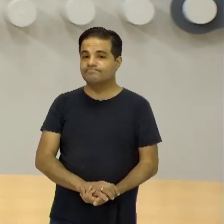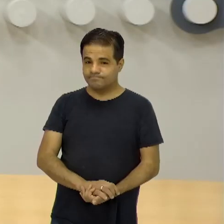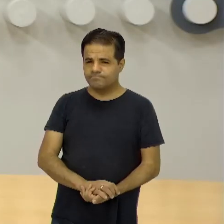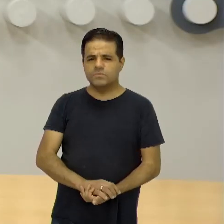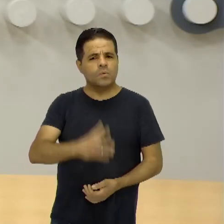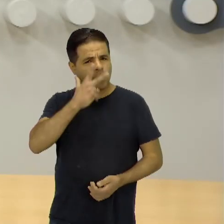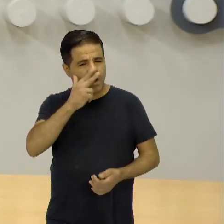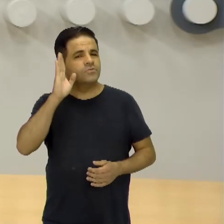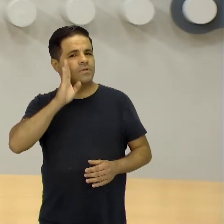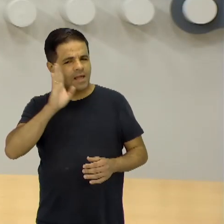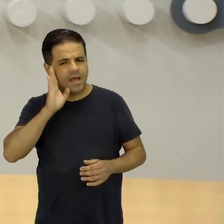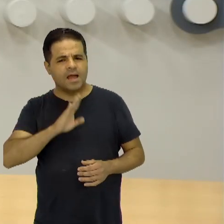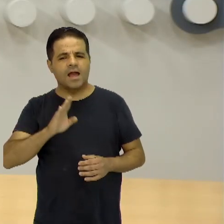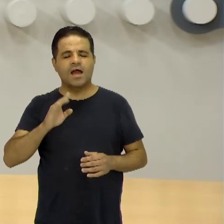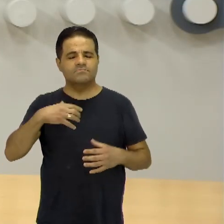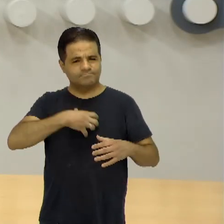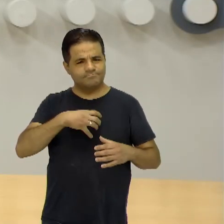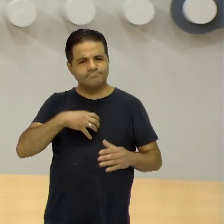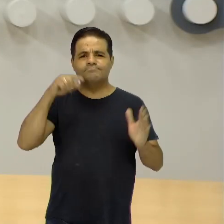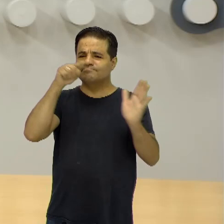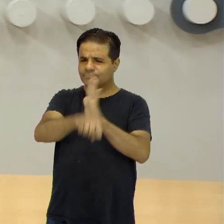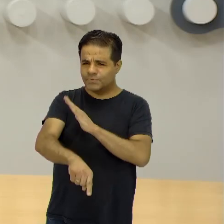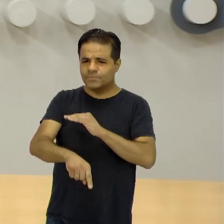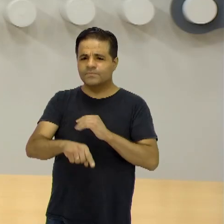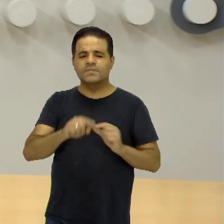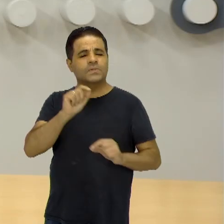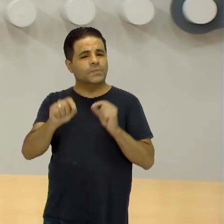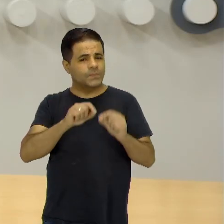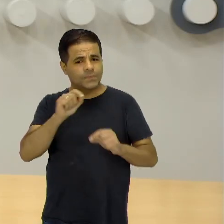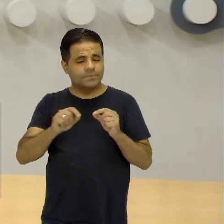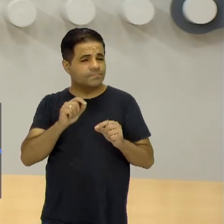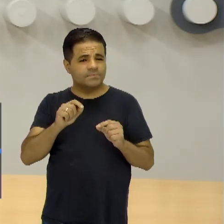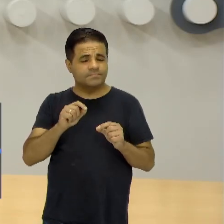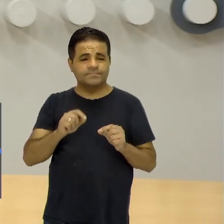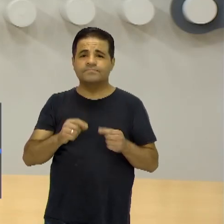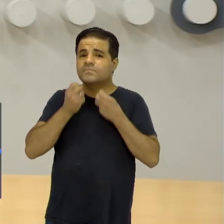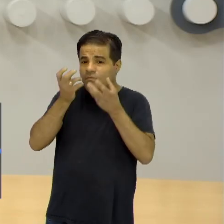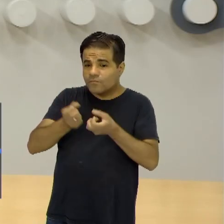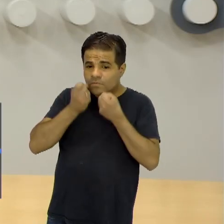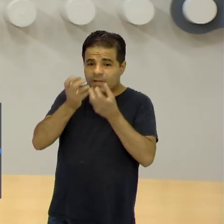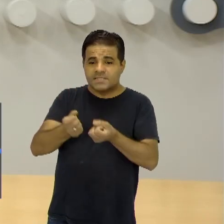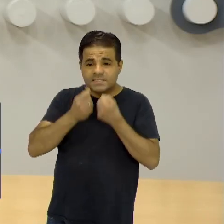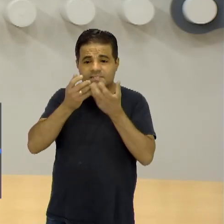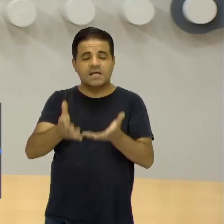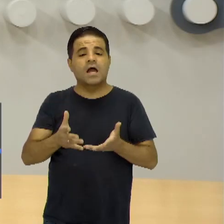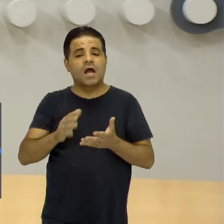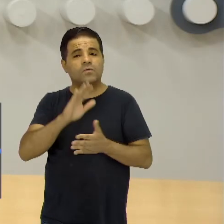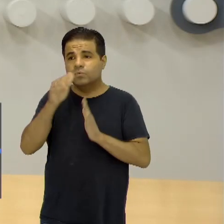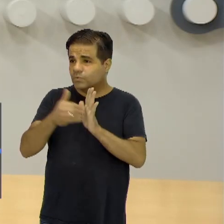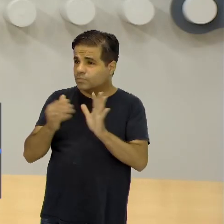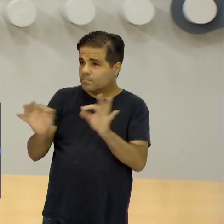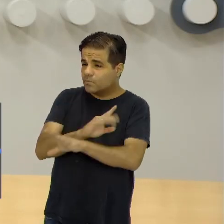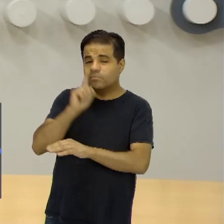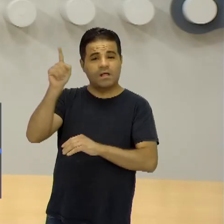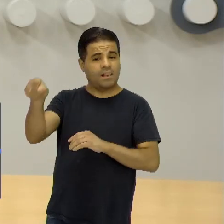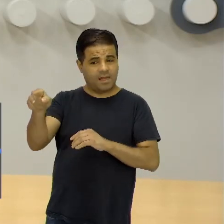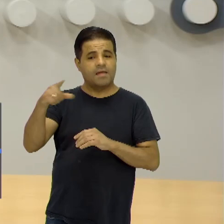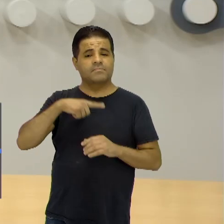o que eu acho bacana nesse tipo de pergunta é que a informação está toda lá,